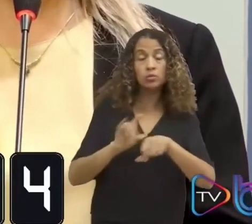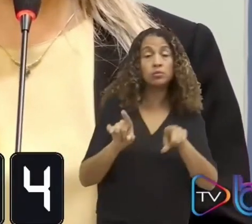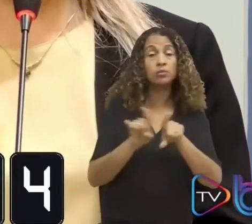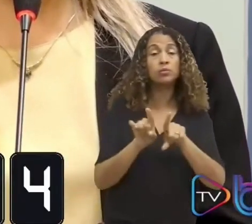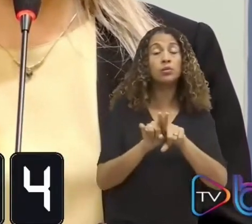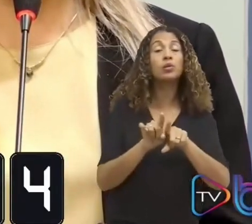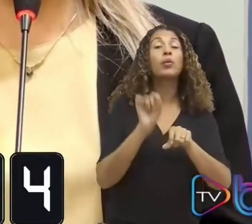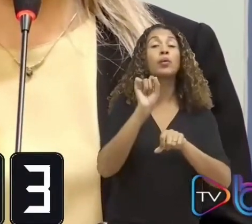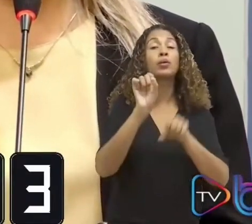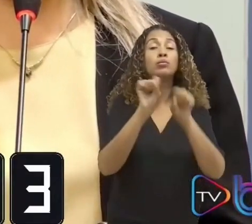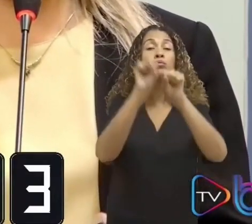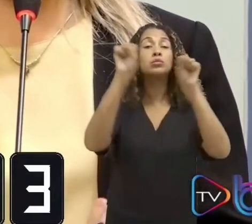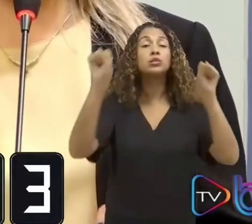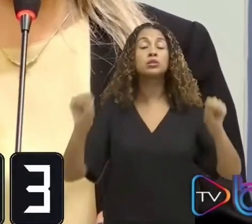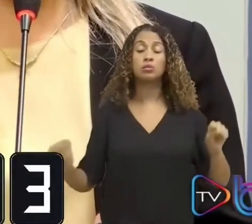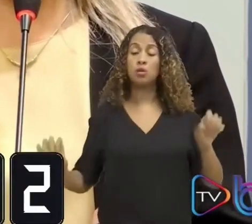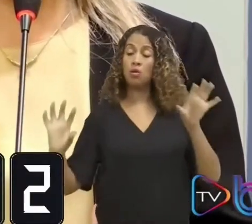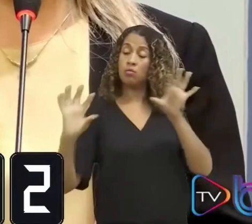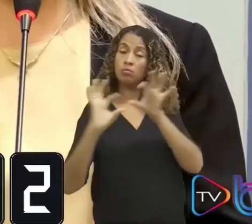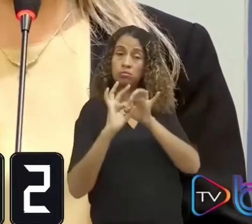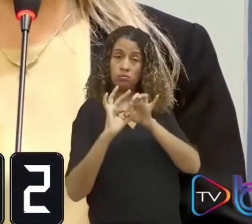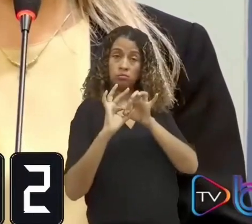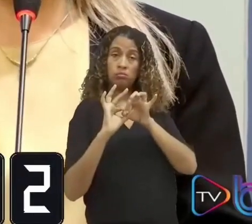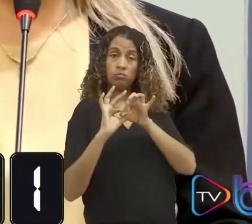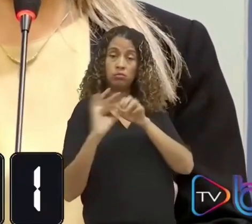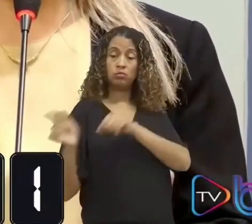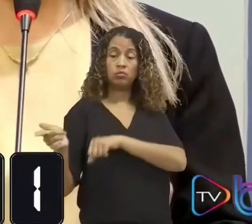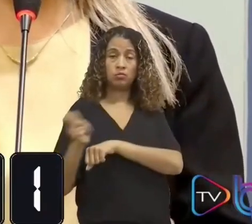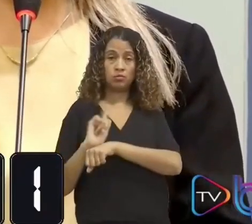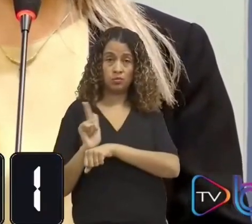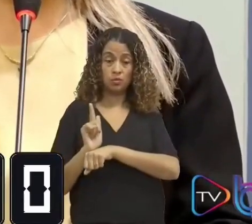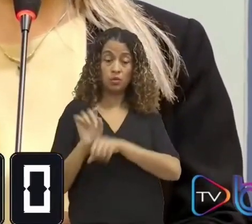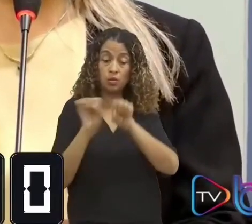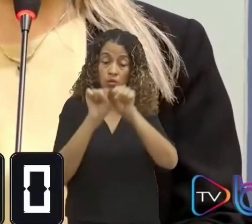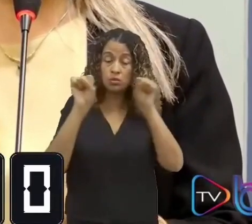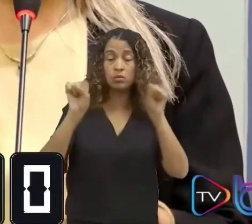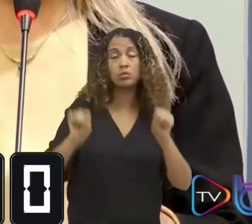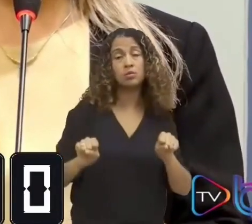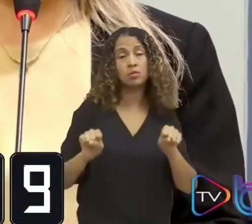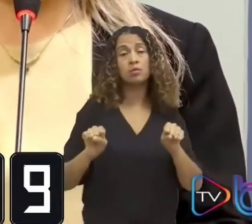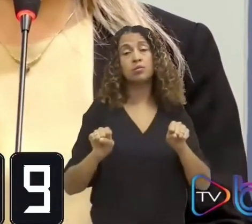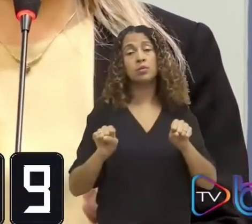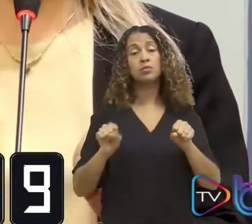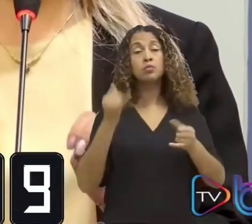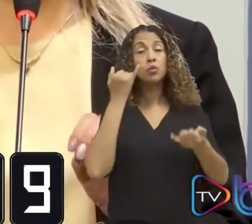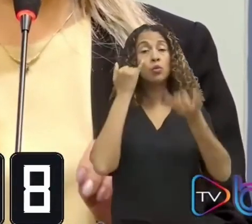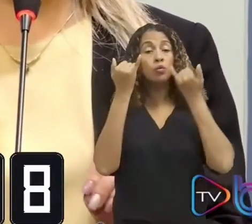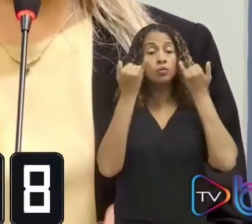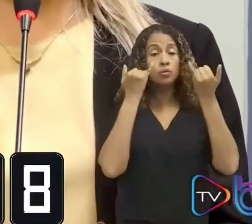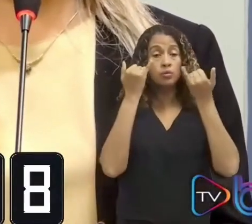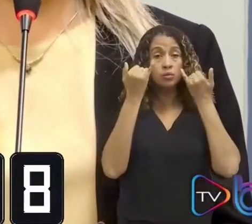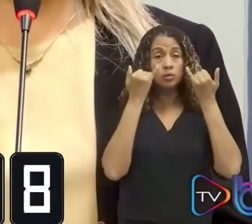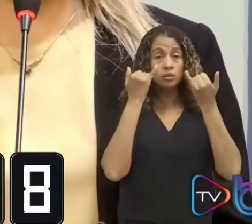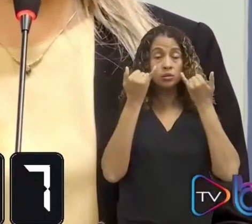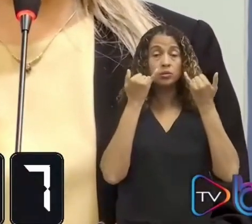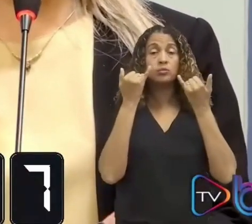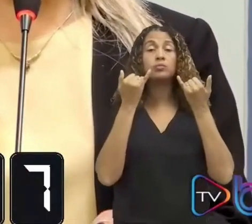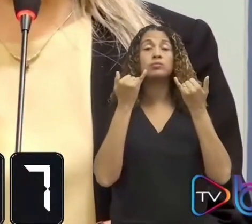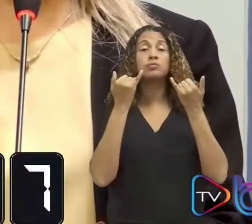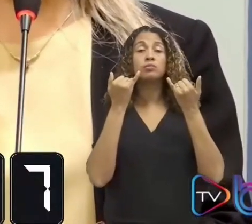um sistema integrado de gestão. Um sistema informatizado que vai fazer com